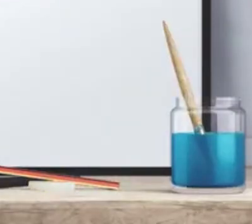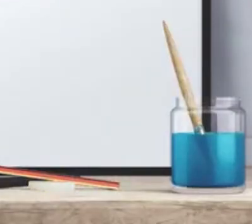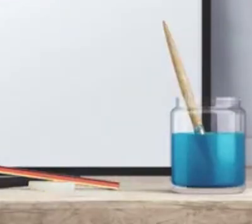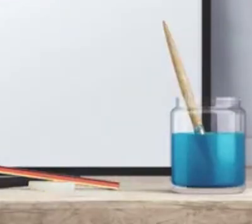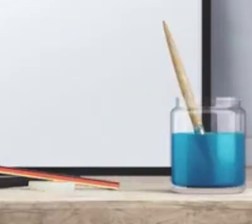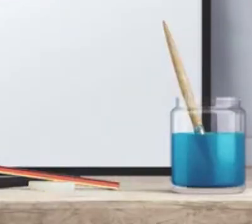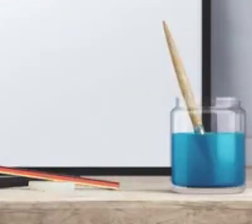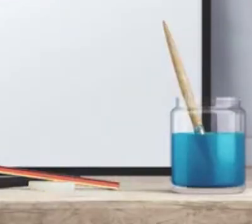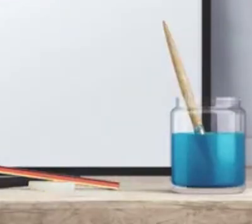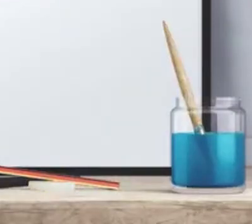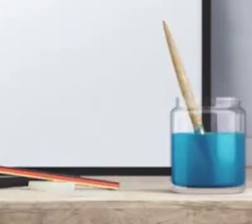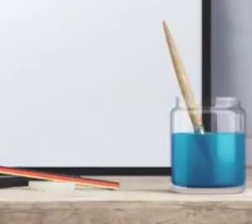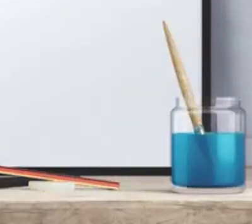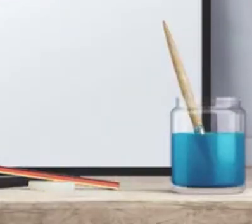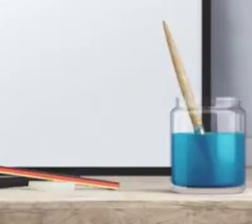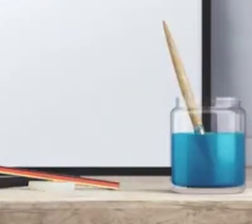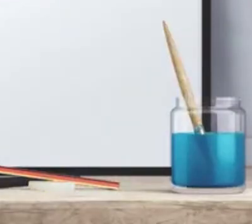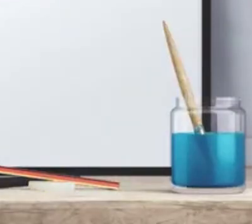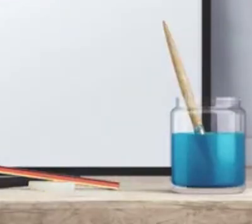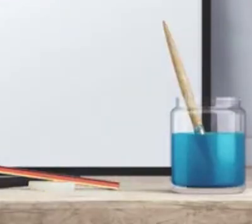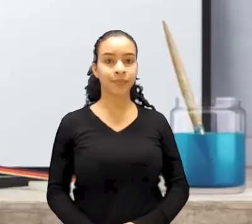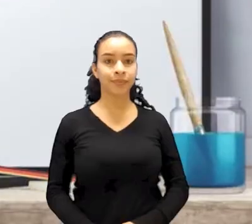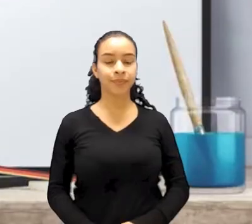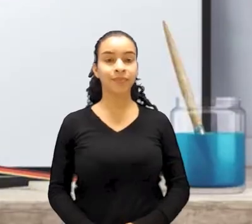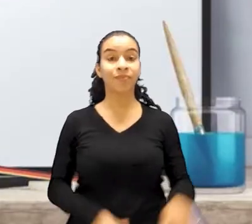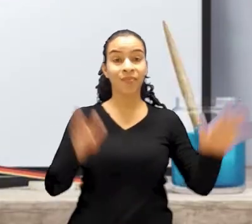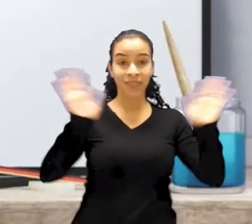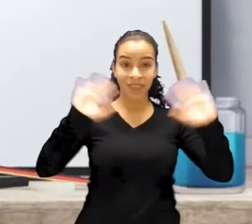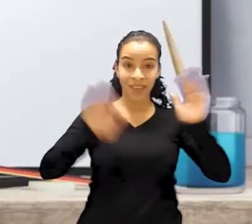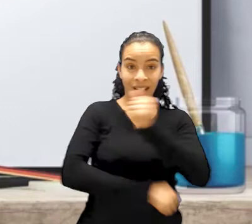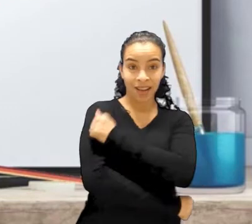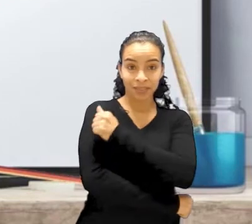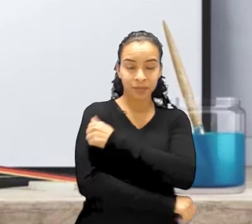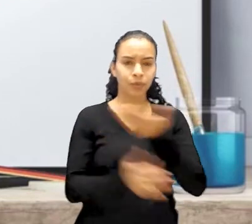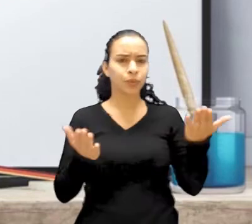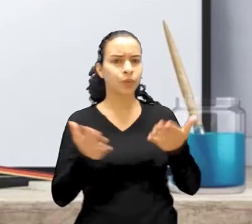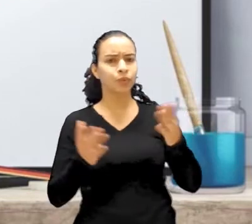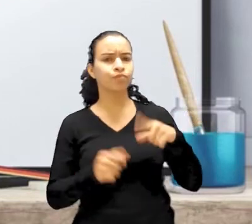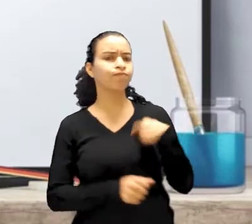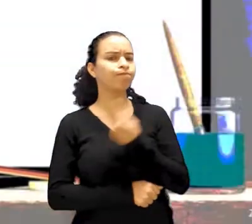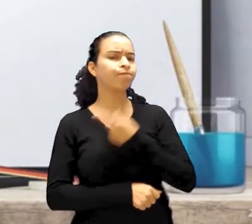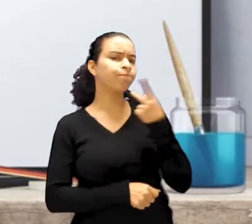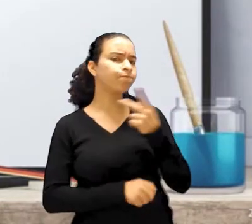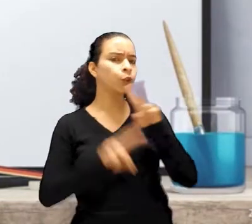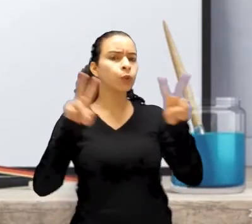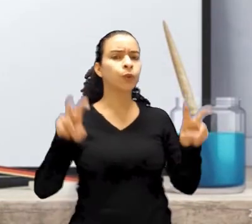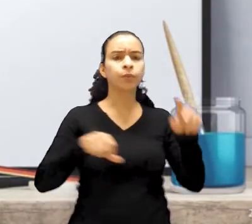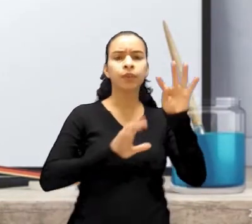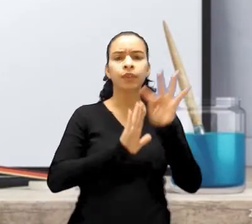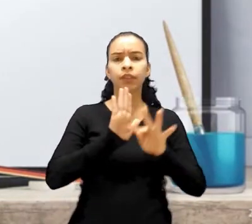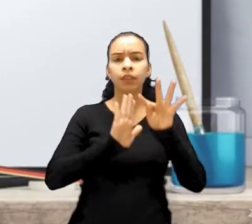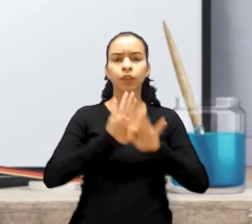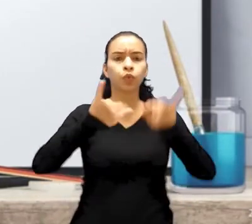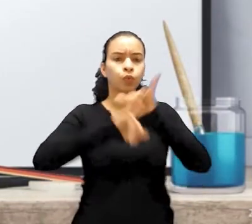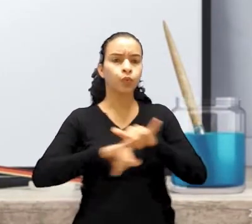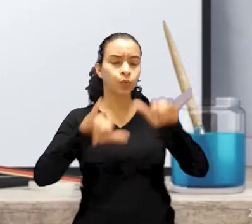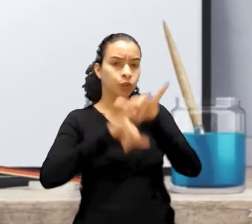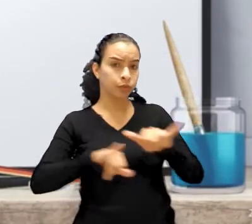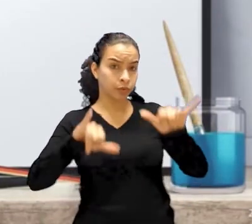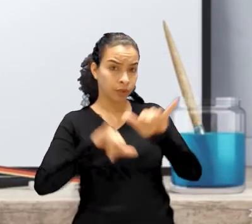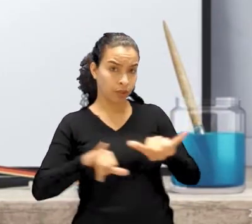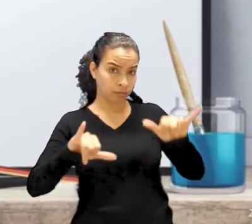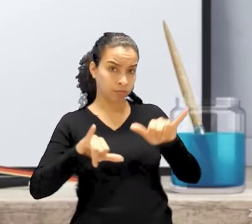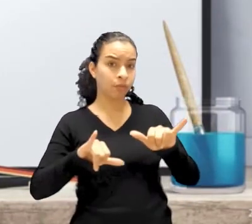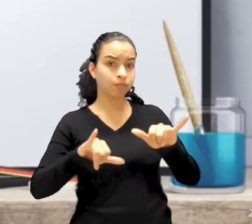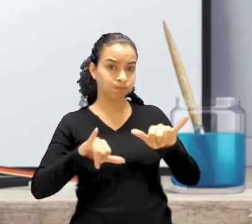Olá, alunos! Hoje nós vamos falar um pouquinho sobre texto de divulgação científica. Então, veja que o texto